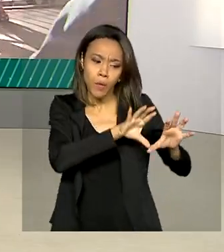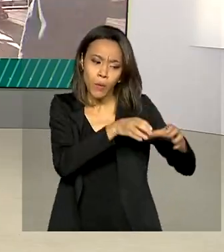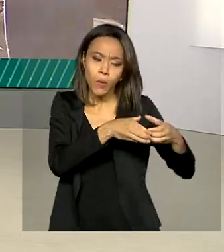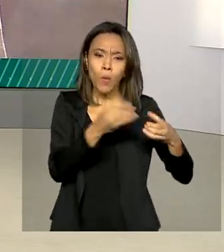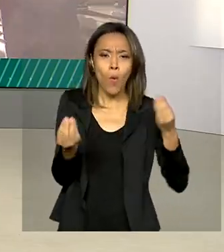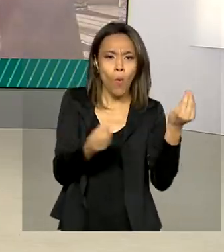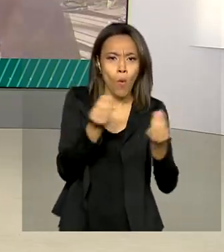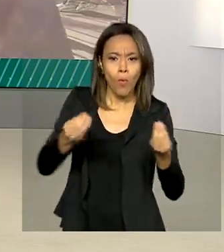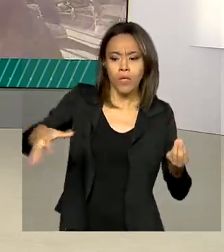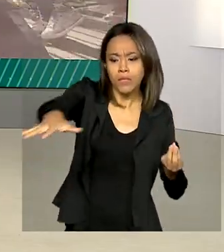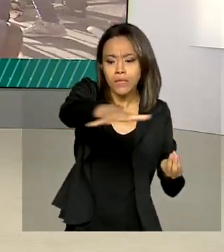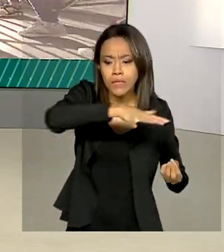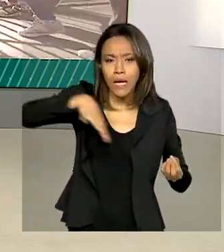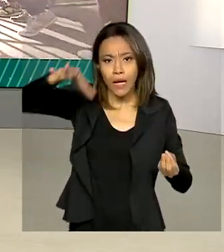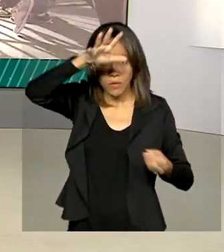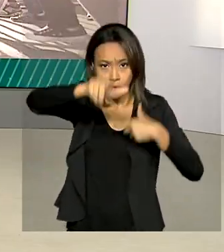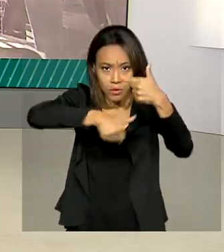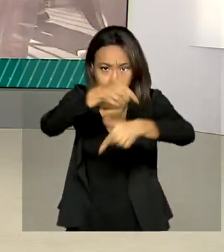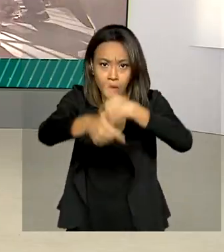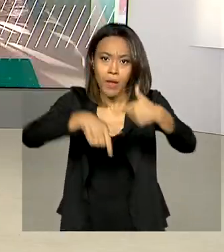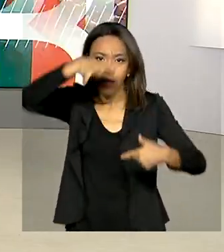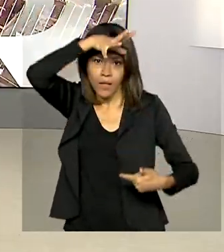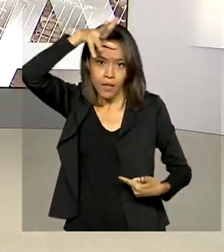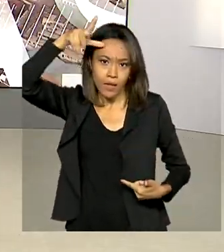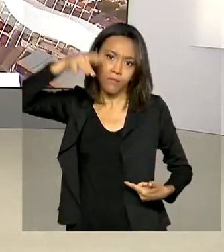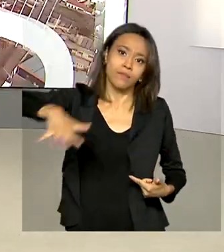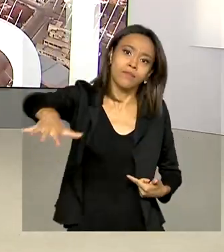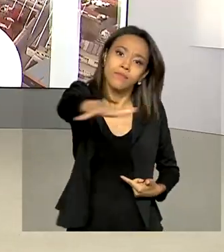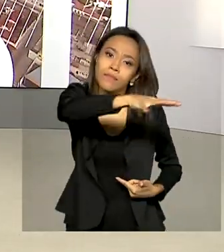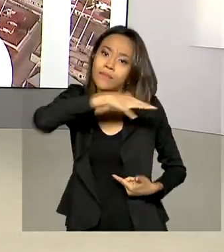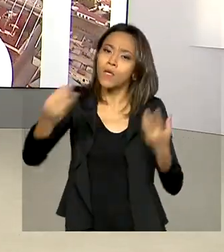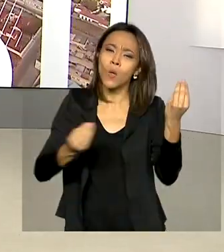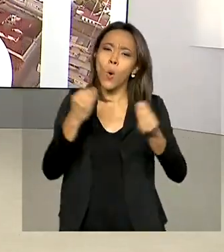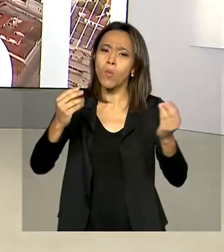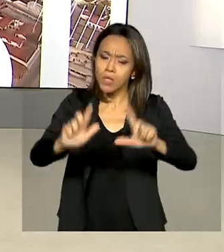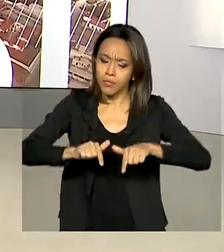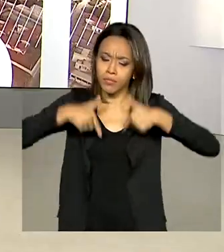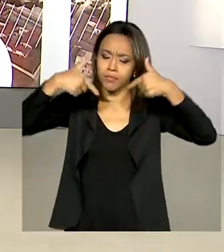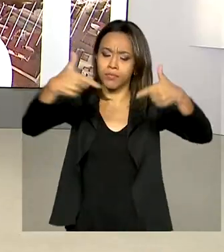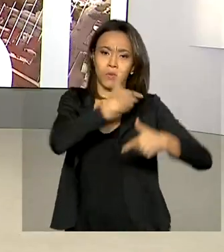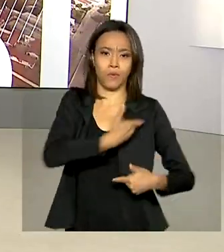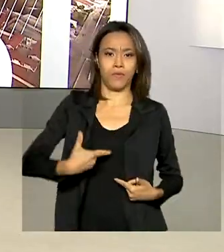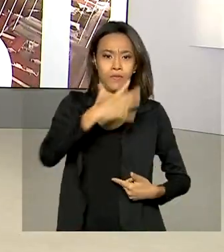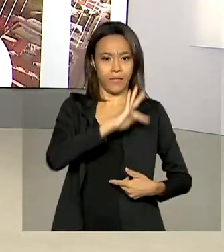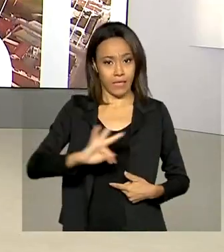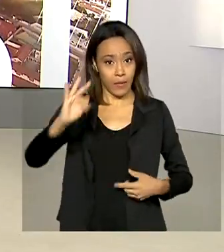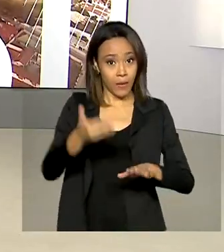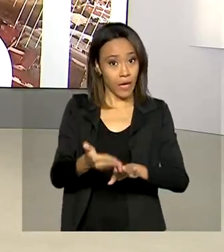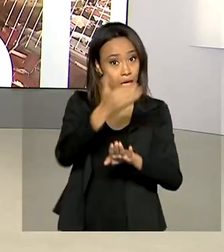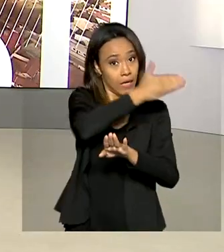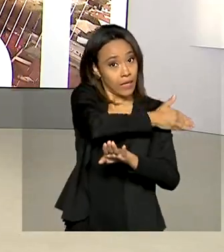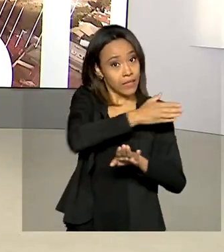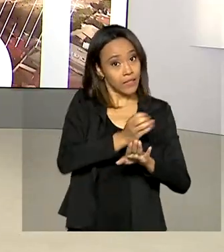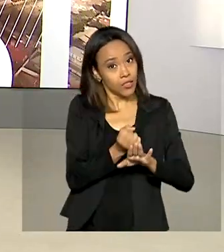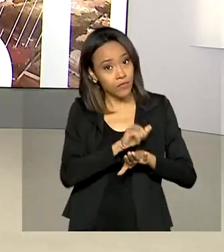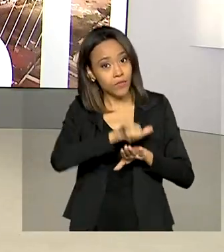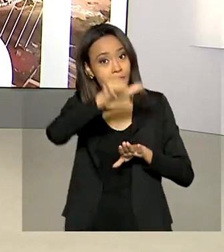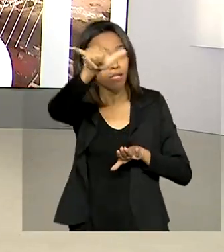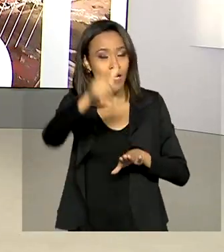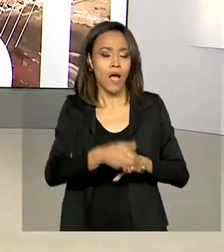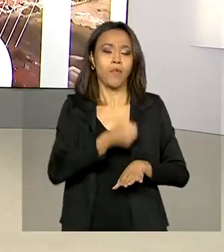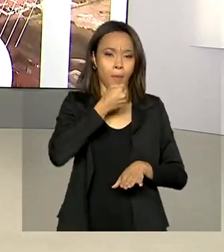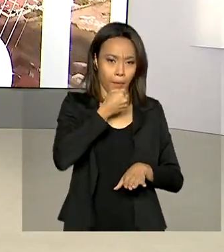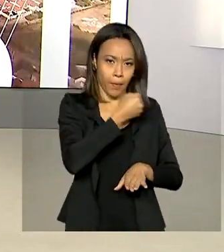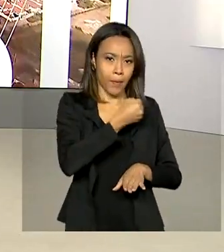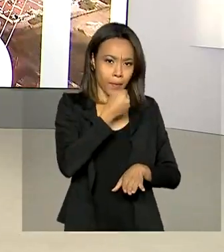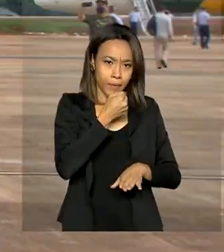Amazônia e as ações implementadas pelo governo federal na região. Antes do embarque, Hamilton Mourão falou com a nossa equipe sobre essa